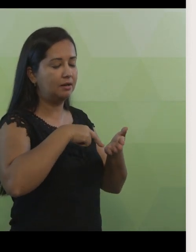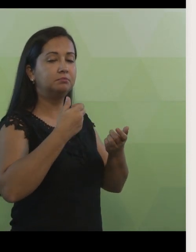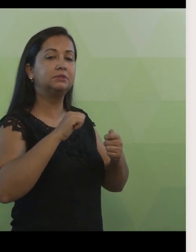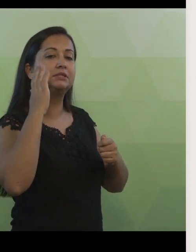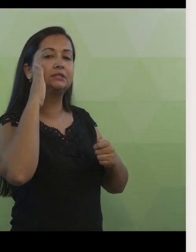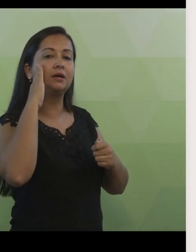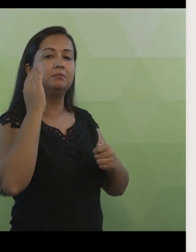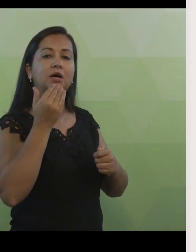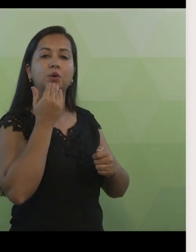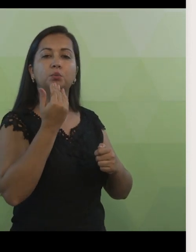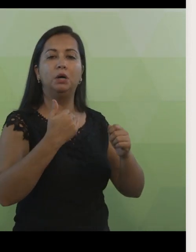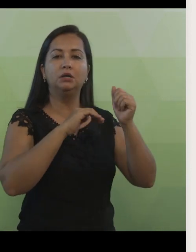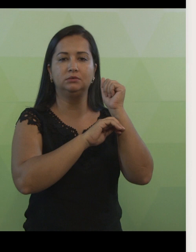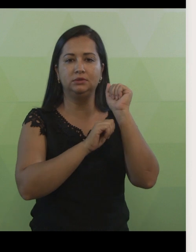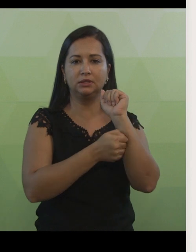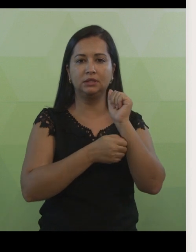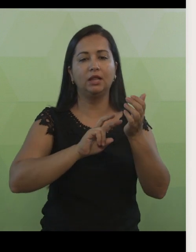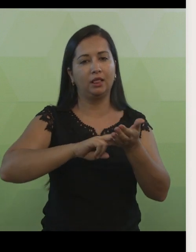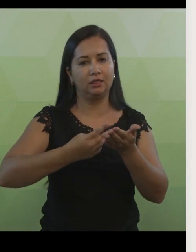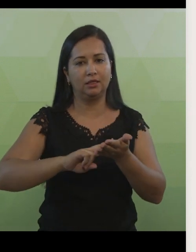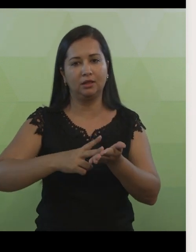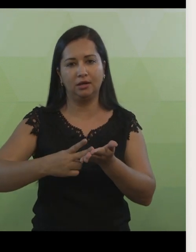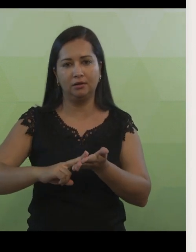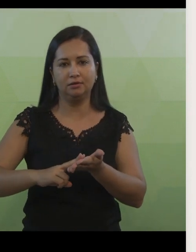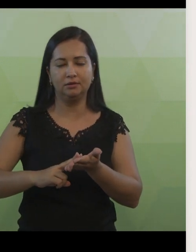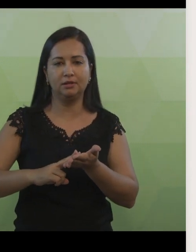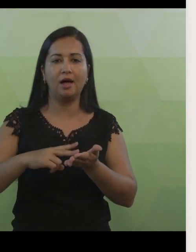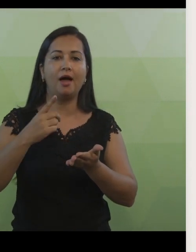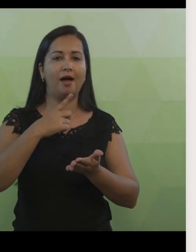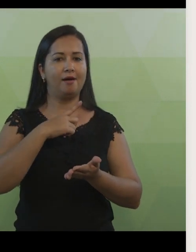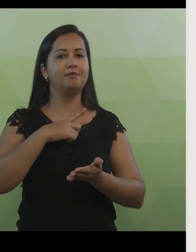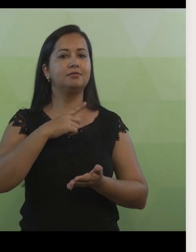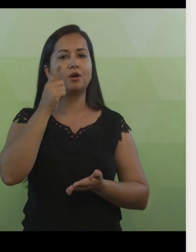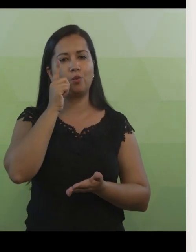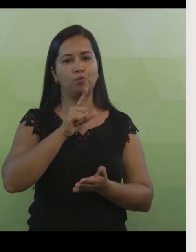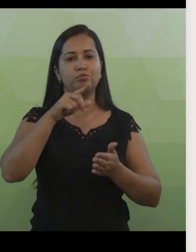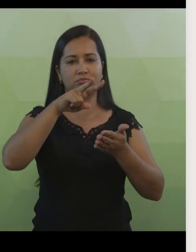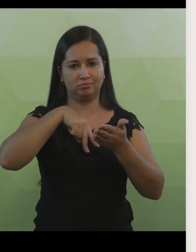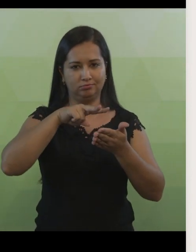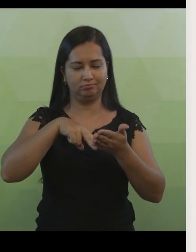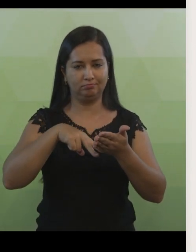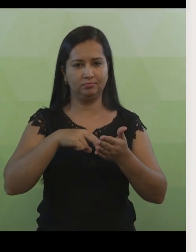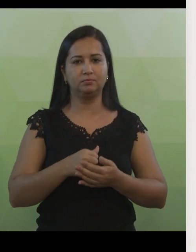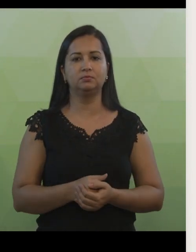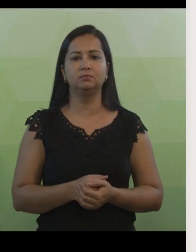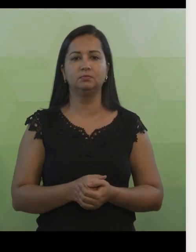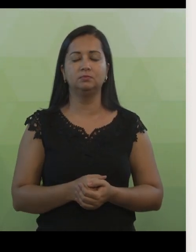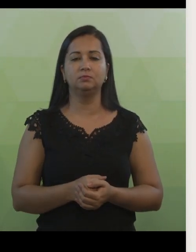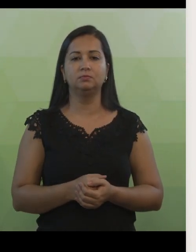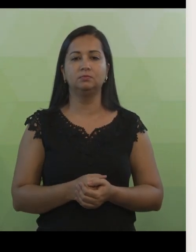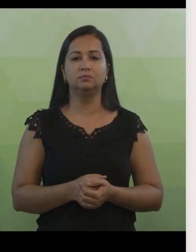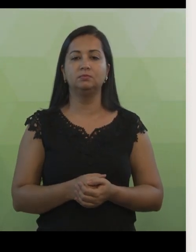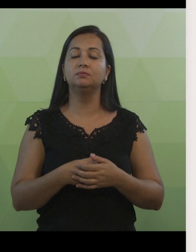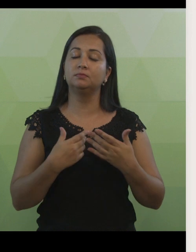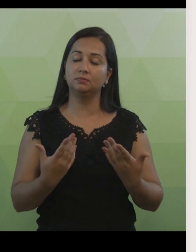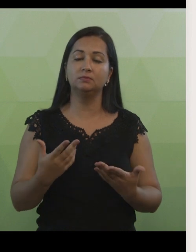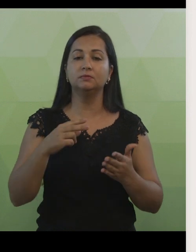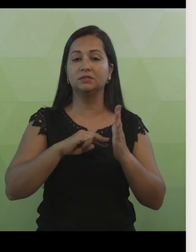chave privada para poder traduzir e ter o texto original para poder ler. Isso a gente garante a confidencialidade. Por